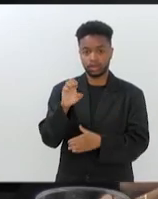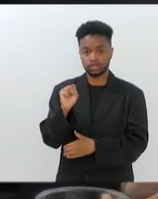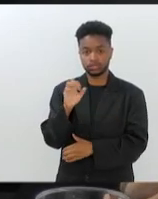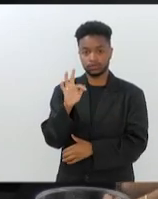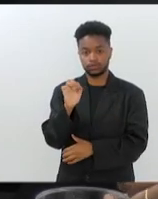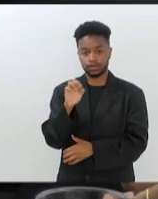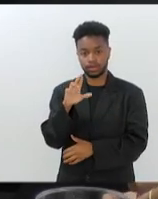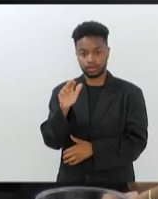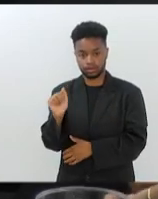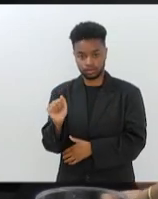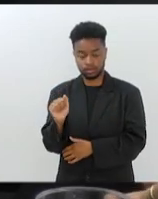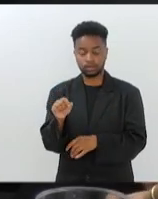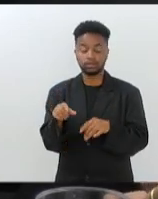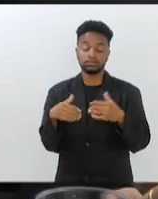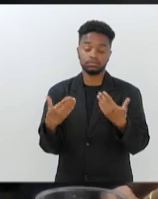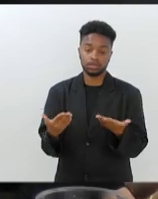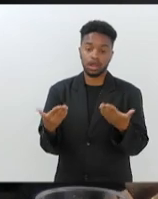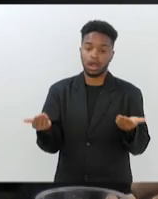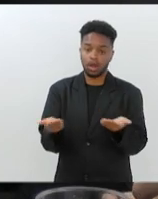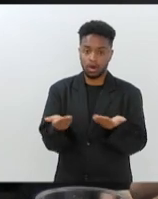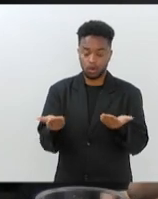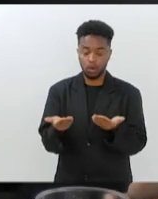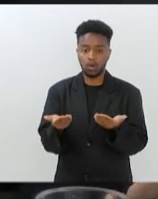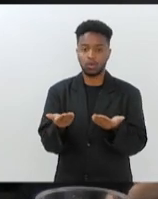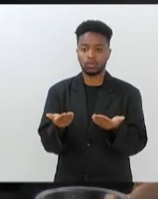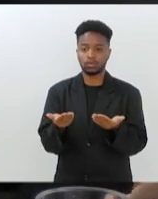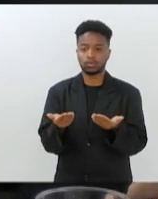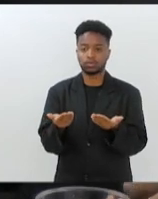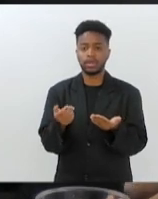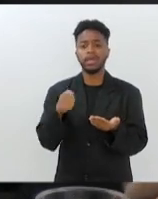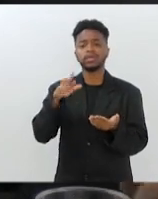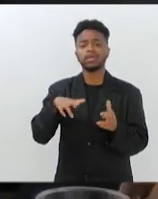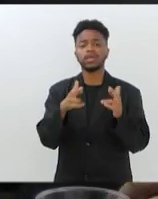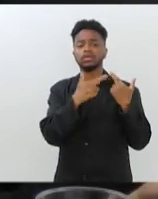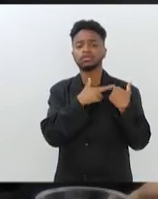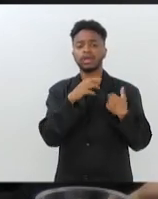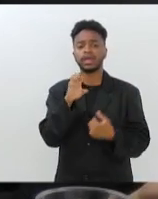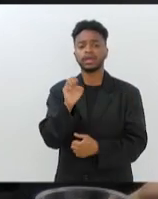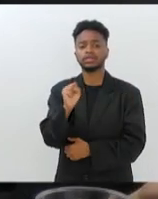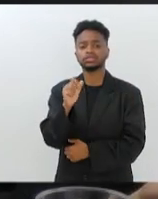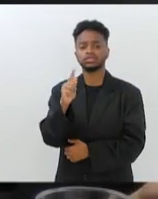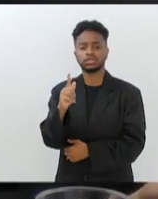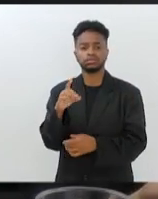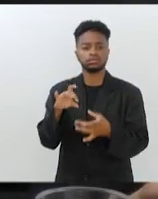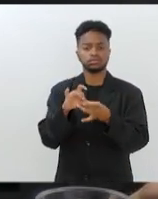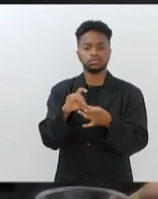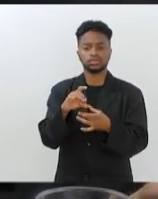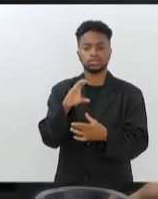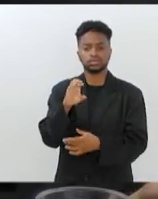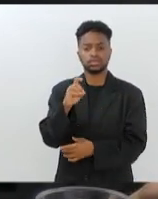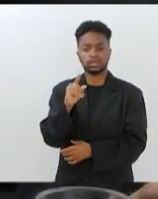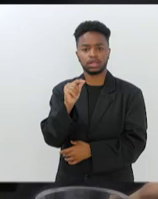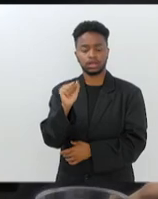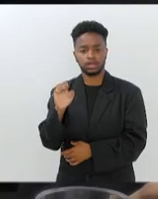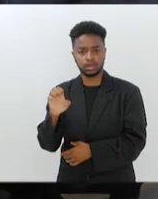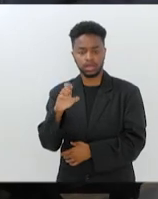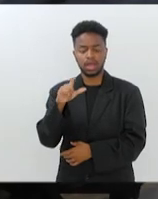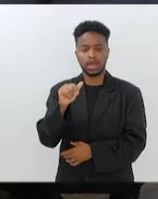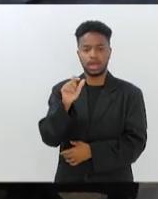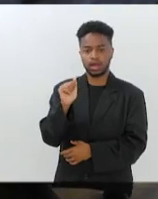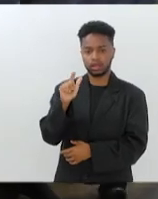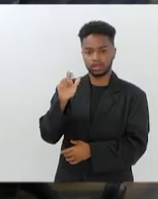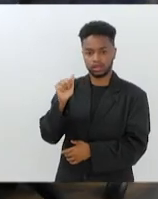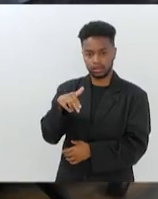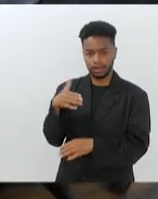esfera e desta vez a gente Quem é o responsável de SG na Sedai Alan Borges ele participa